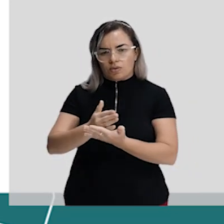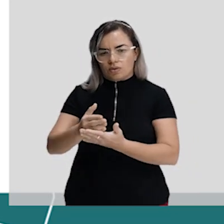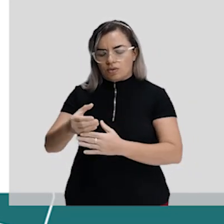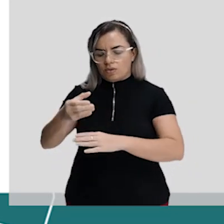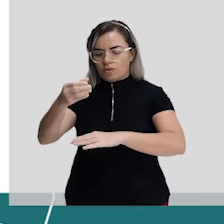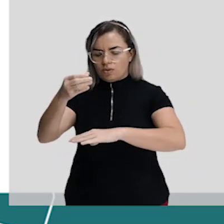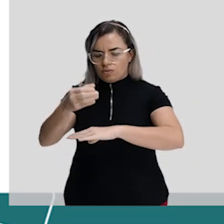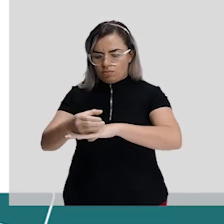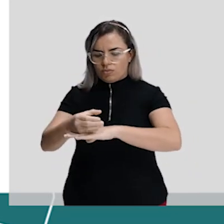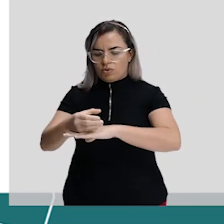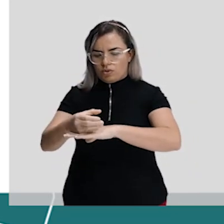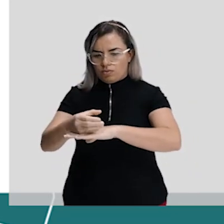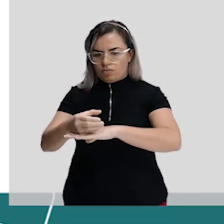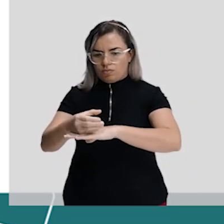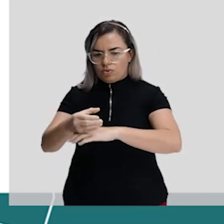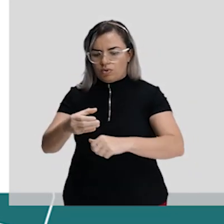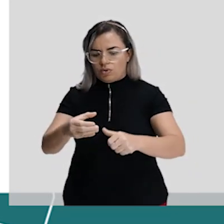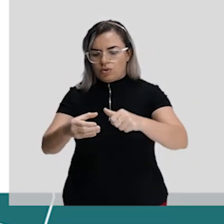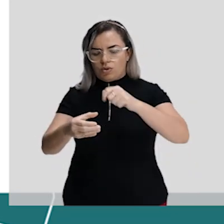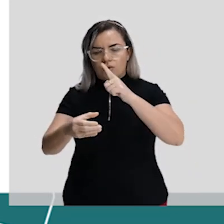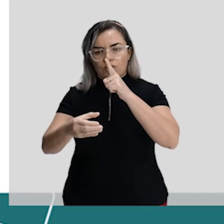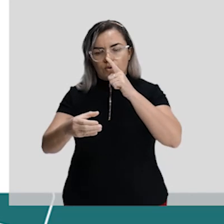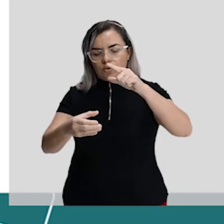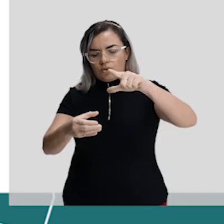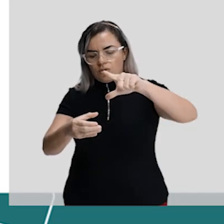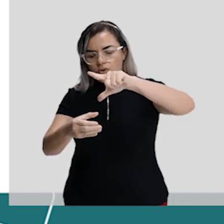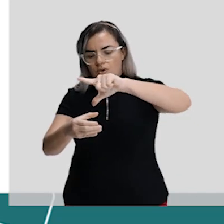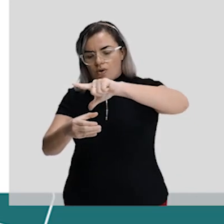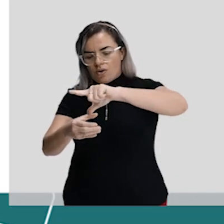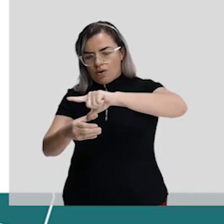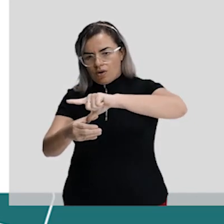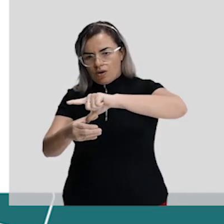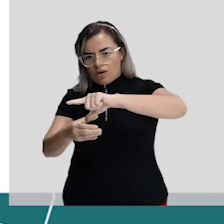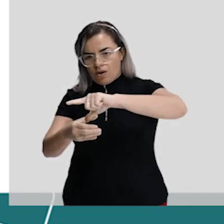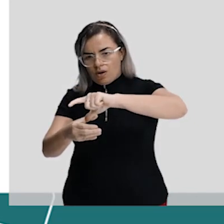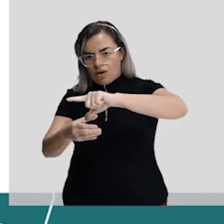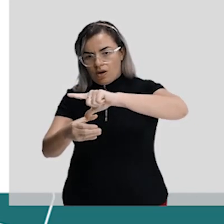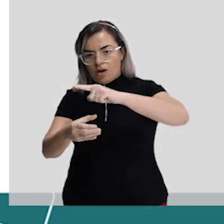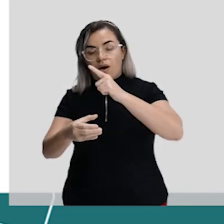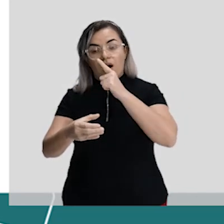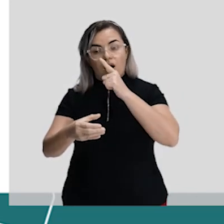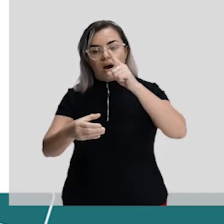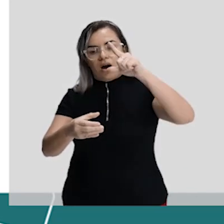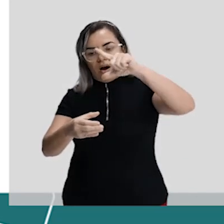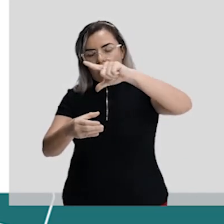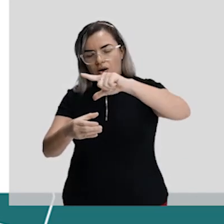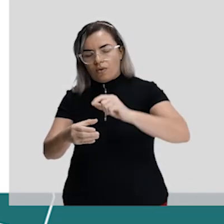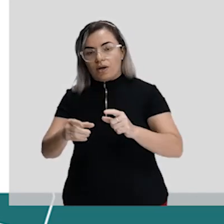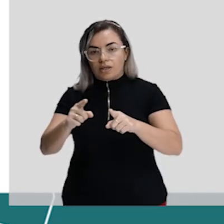copo com água e gelo em equilíbrio térmico a temperatura de 0 graus Celsius.